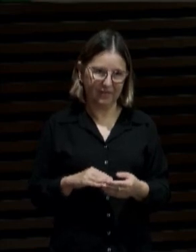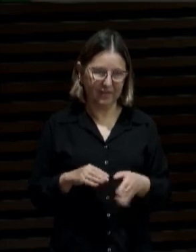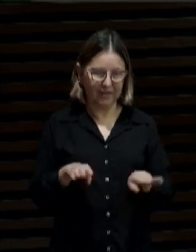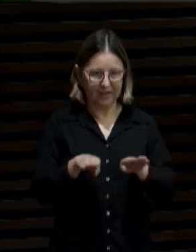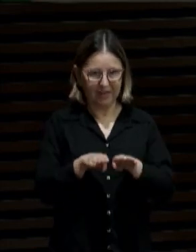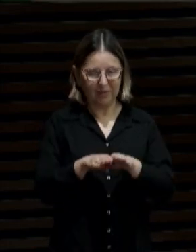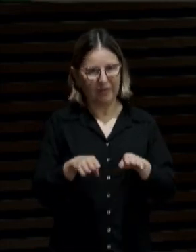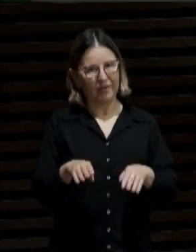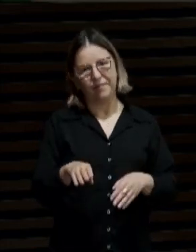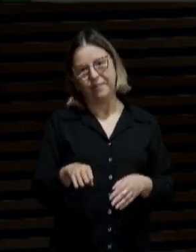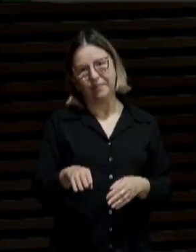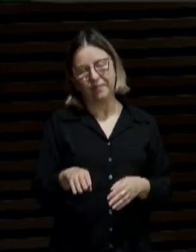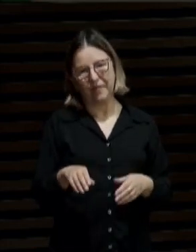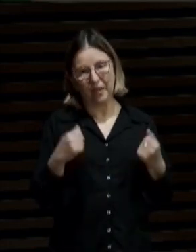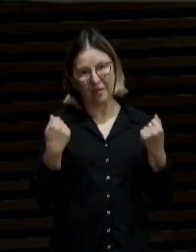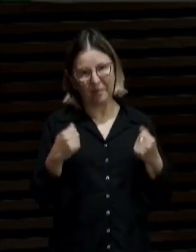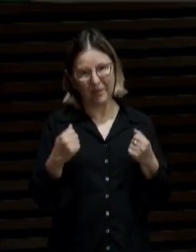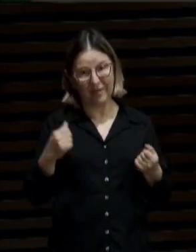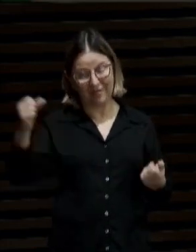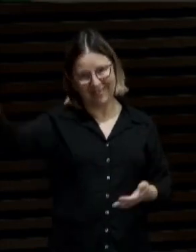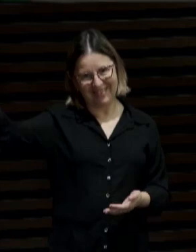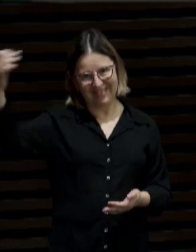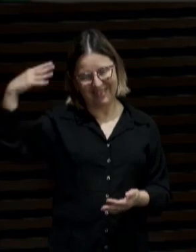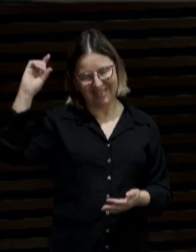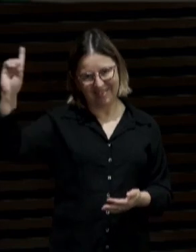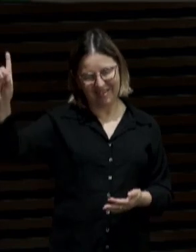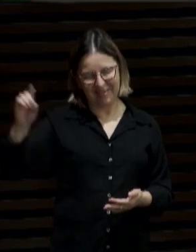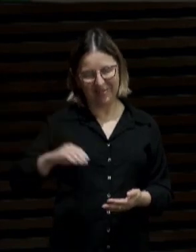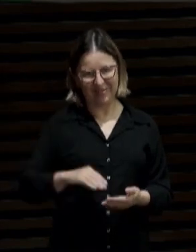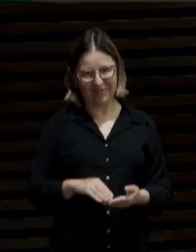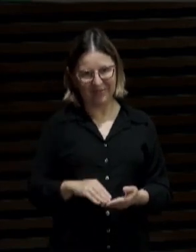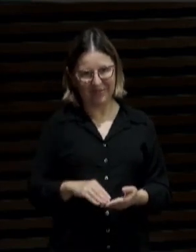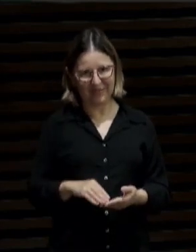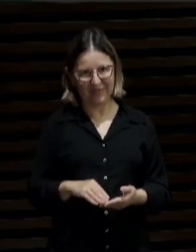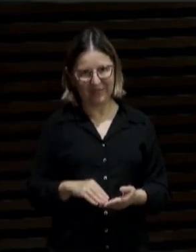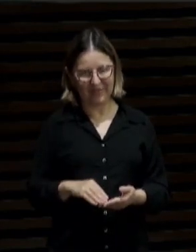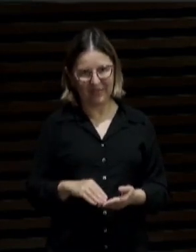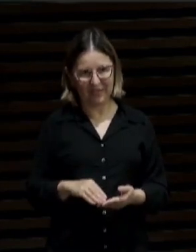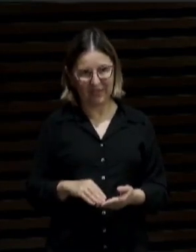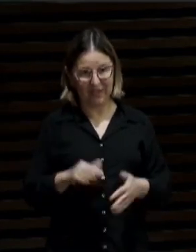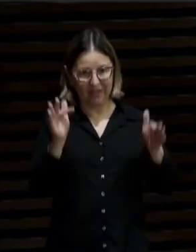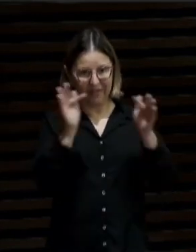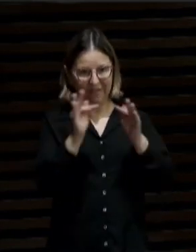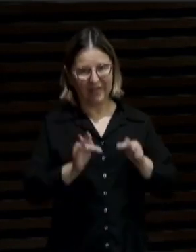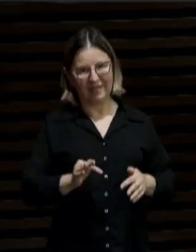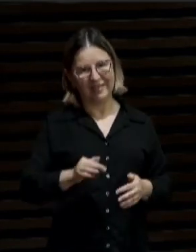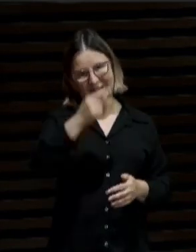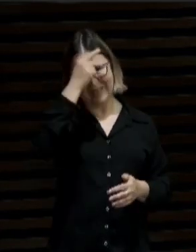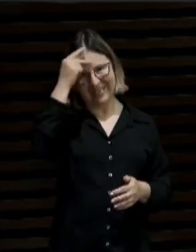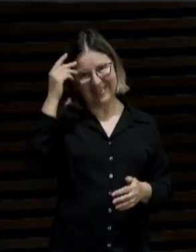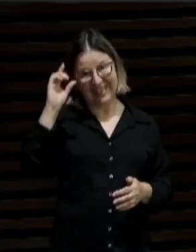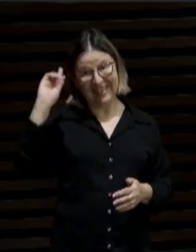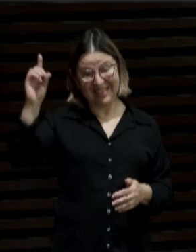bem-aventurança. Romanos 4:6-8. E é assim também que Davi declara ser bem-aventurado o homem a quem Deus